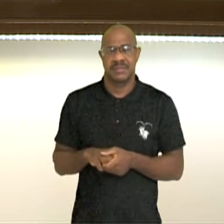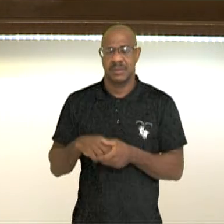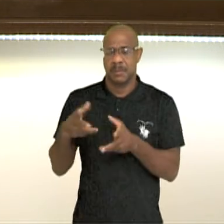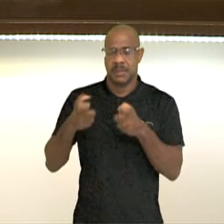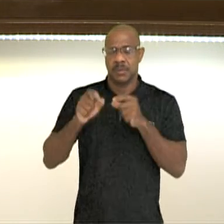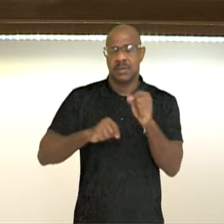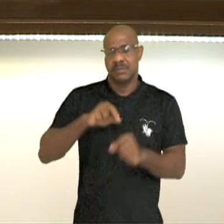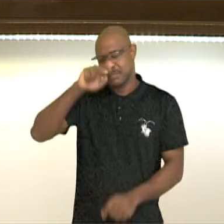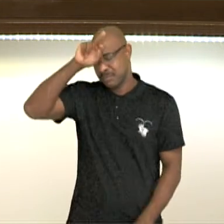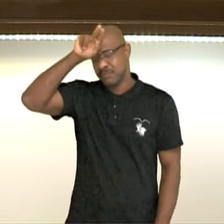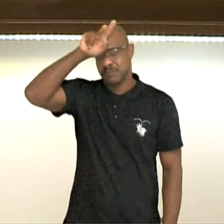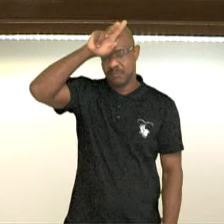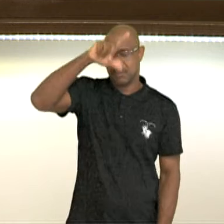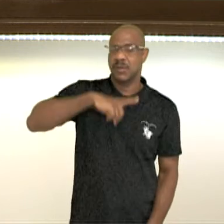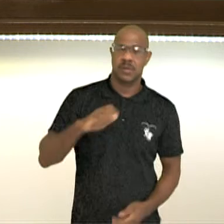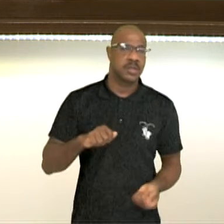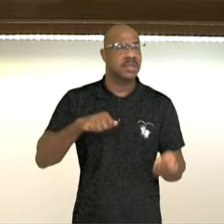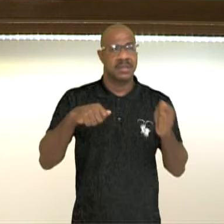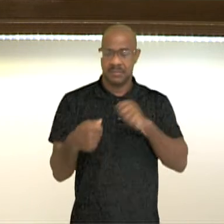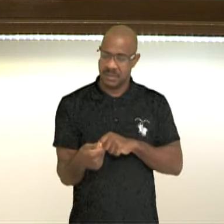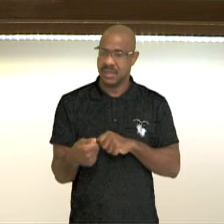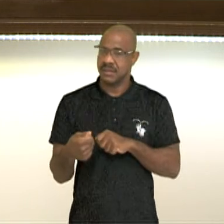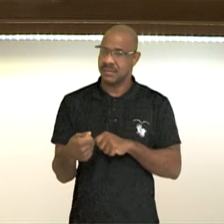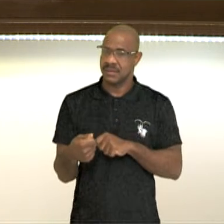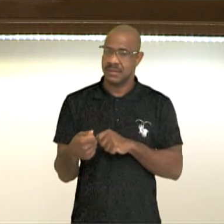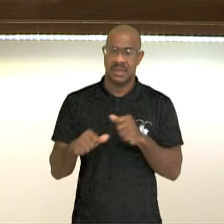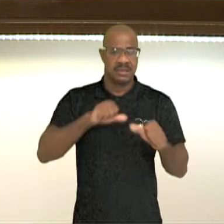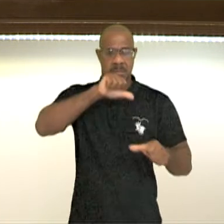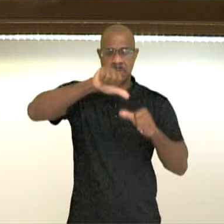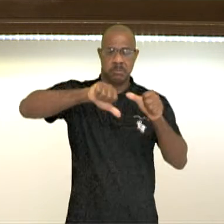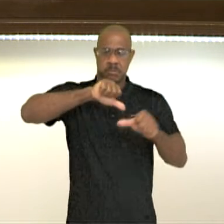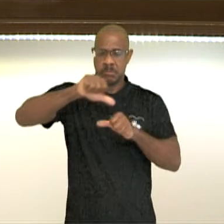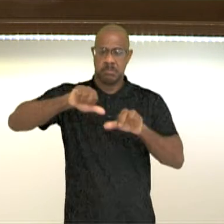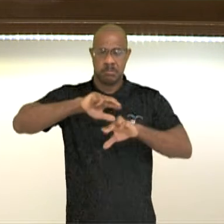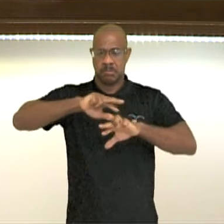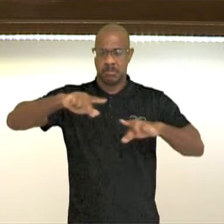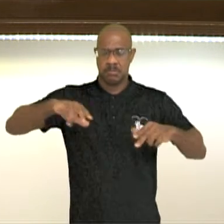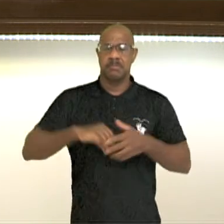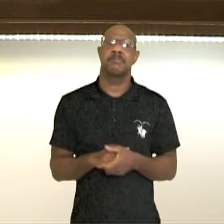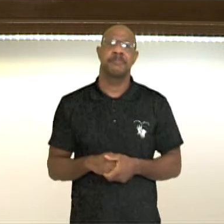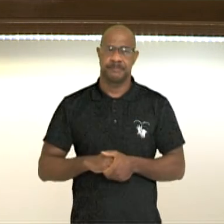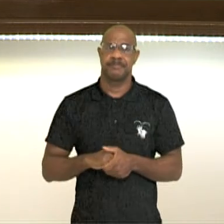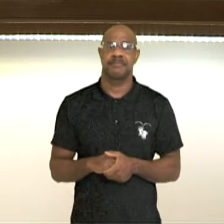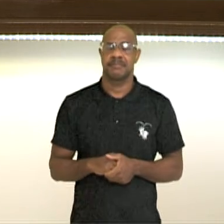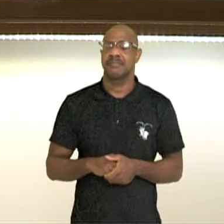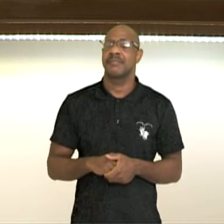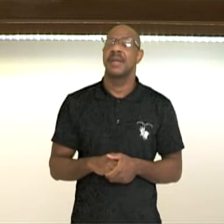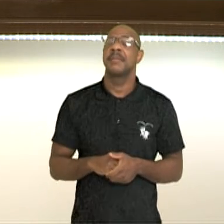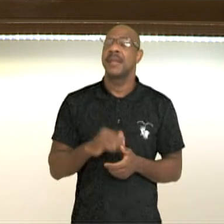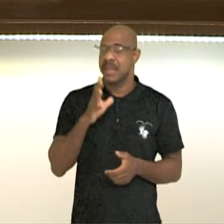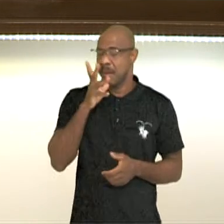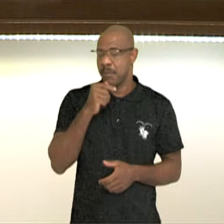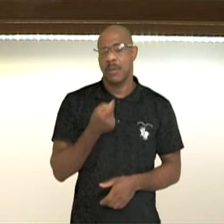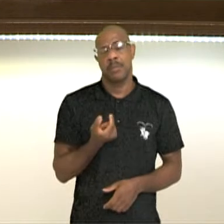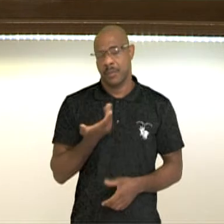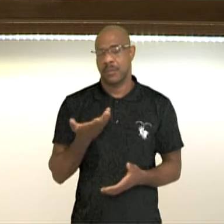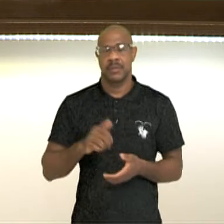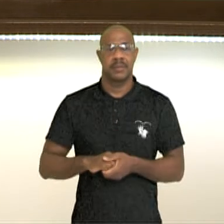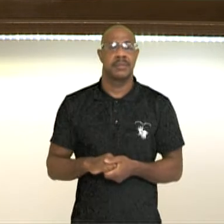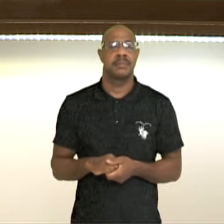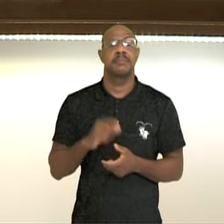insetos, eles estão se adaptando a essa variação, certo? Porém, leva um tempo. E nisso acontece o quê?